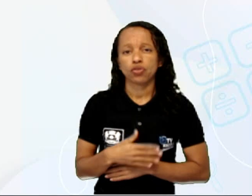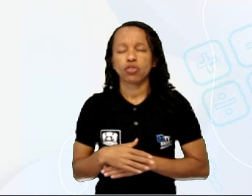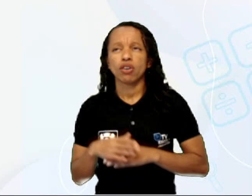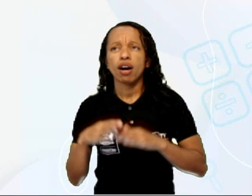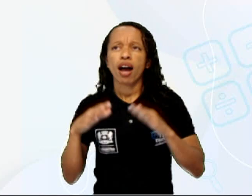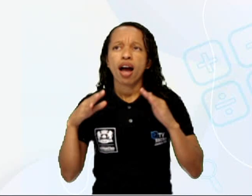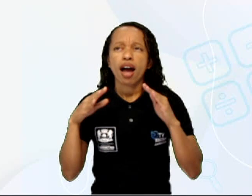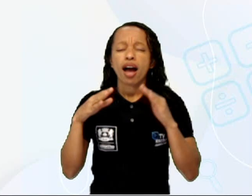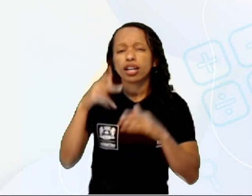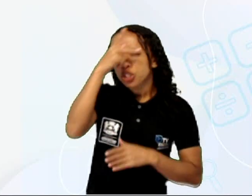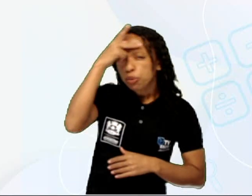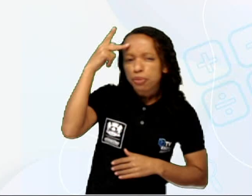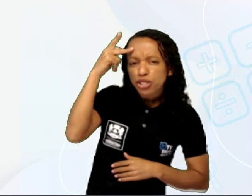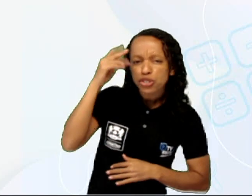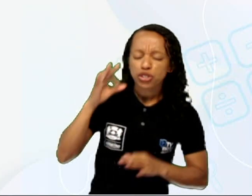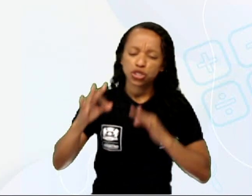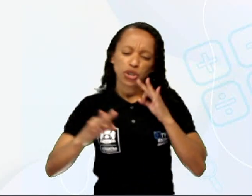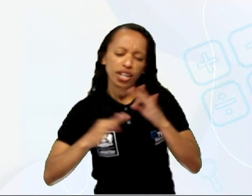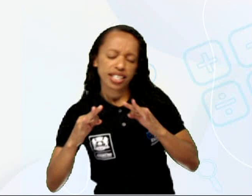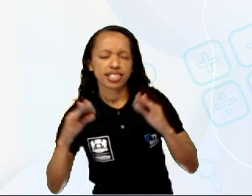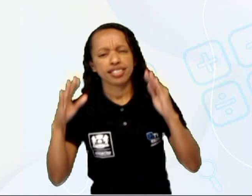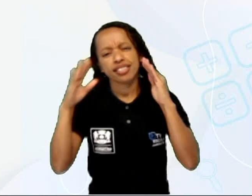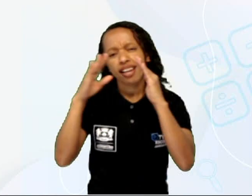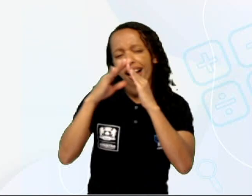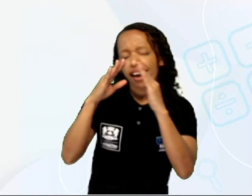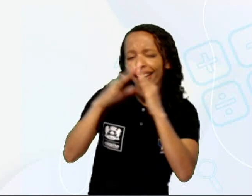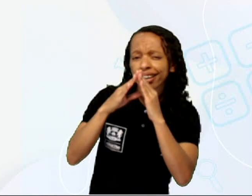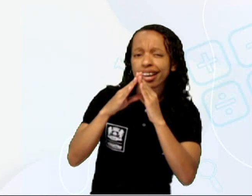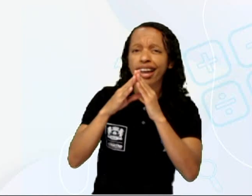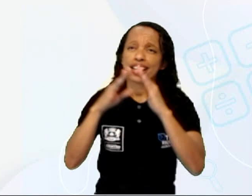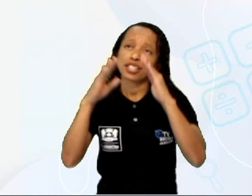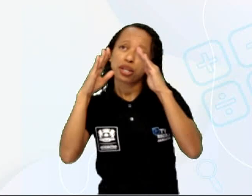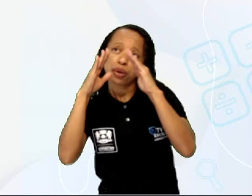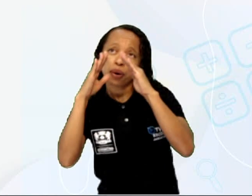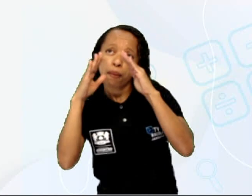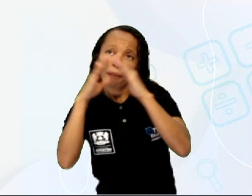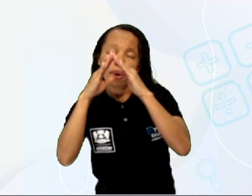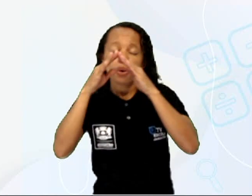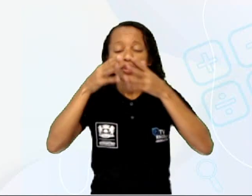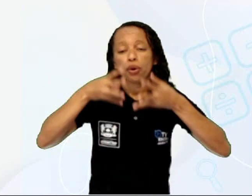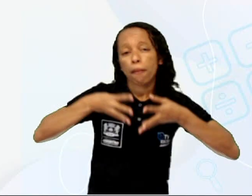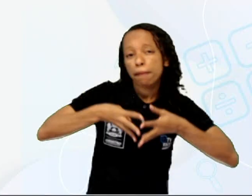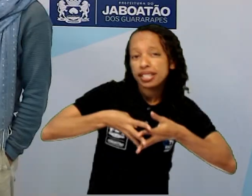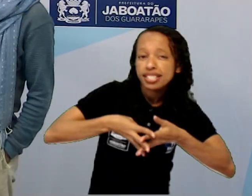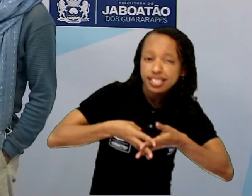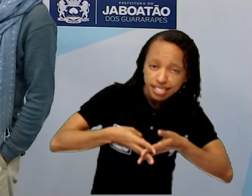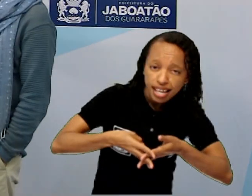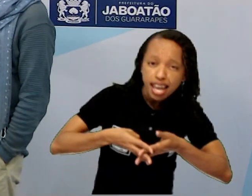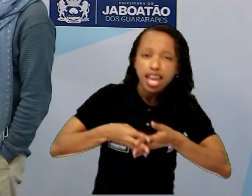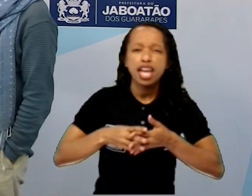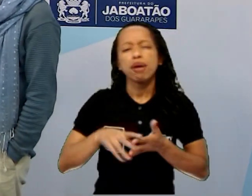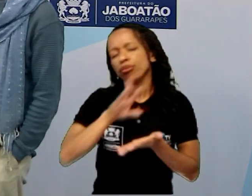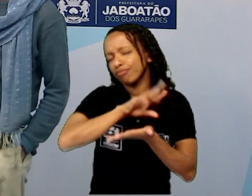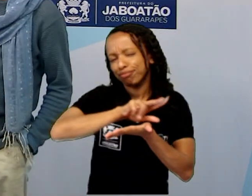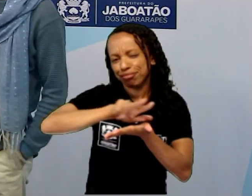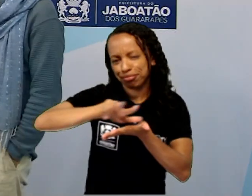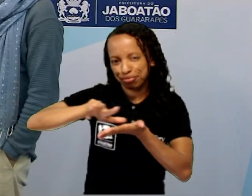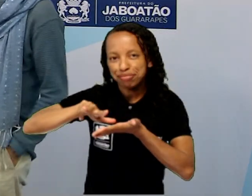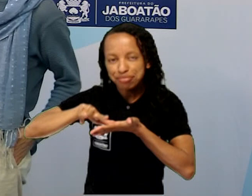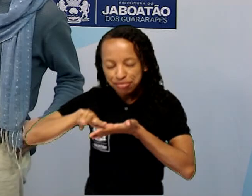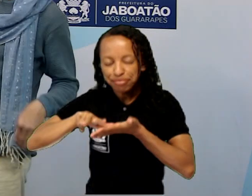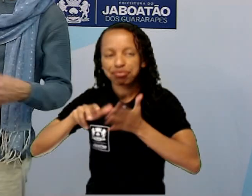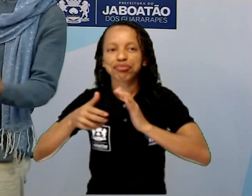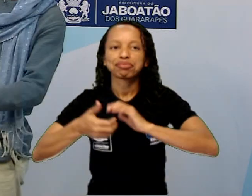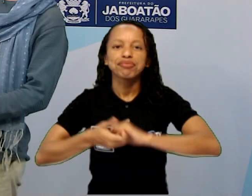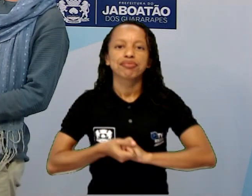Natal, pisca-pisca, né? Então, até o ano se iniciar. Como o nome diz, ele reúne Natal, Ano Novo, Dia de Reis. E